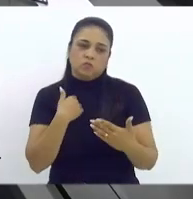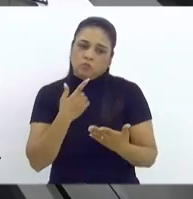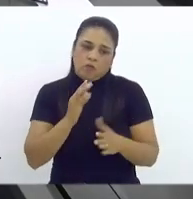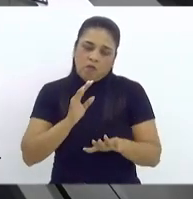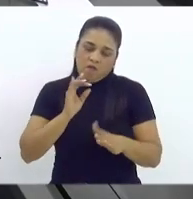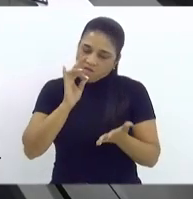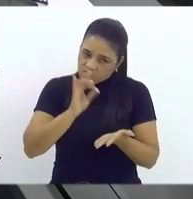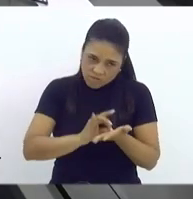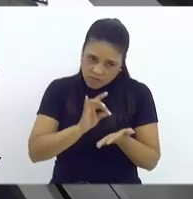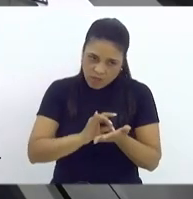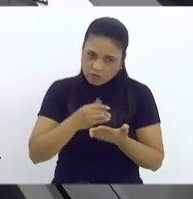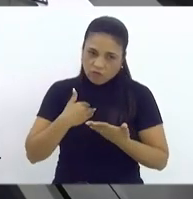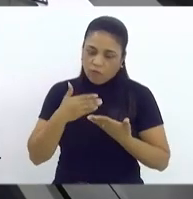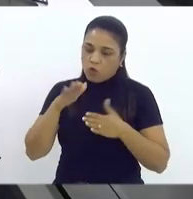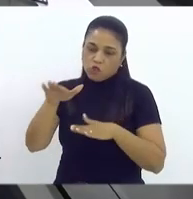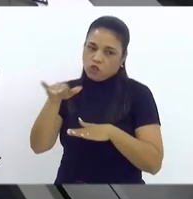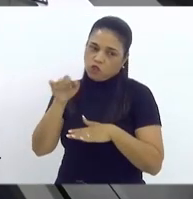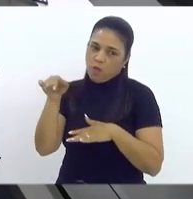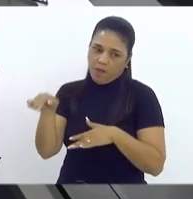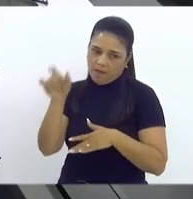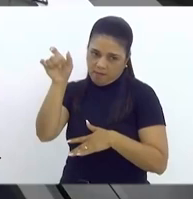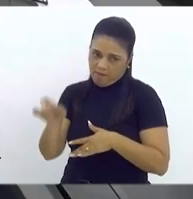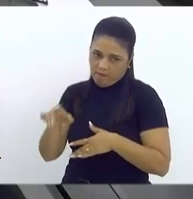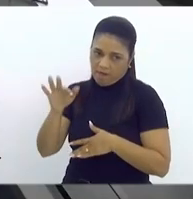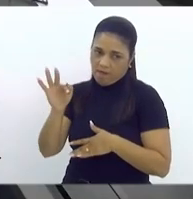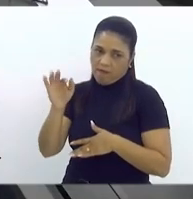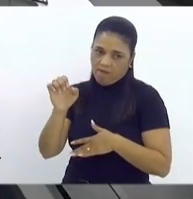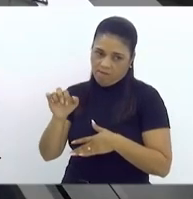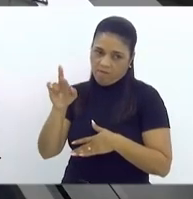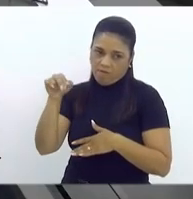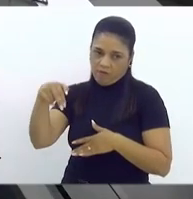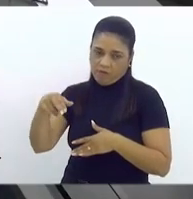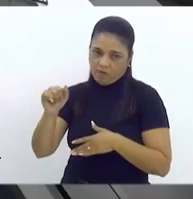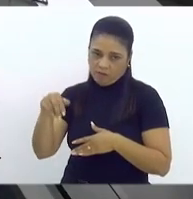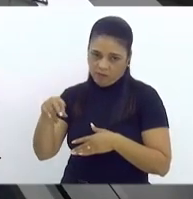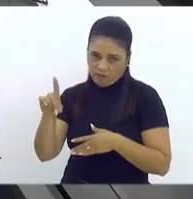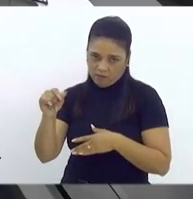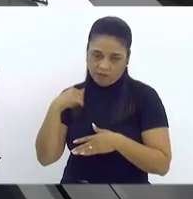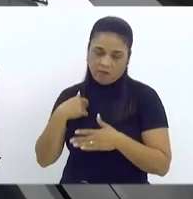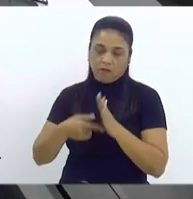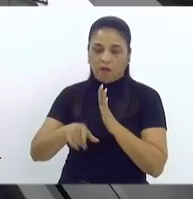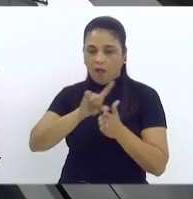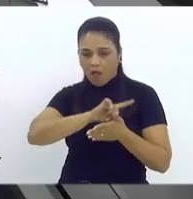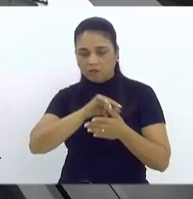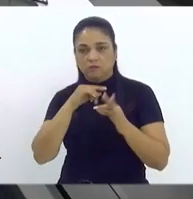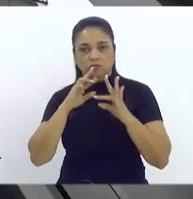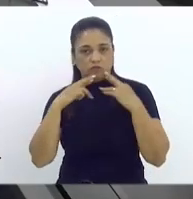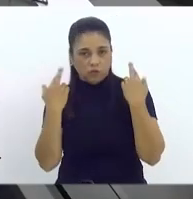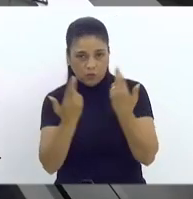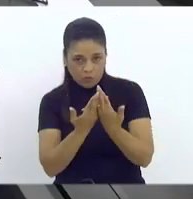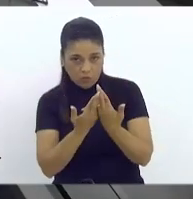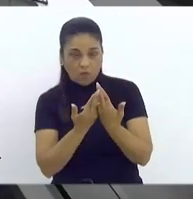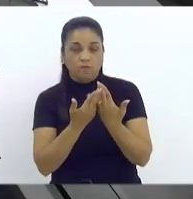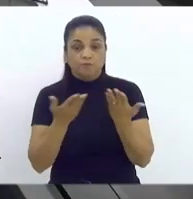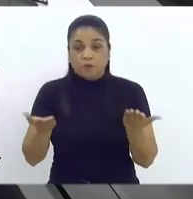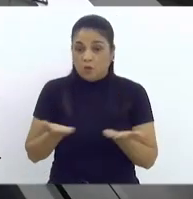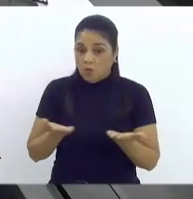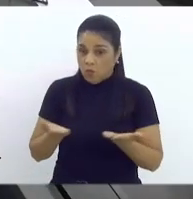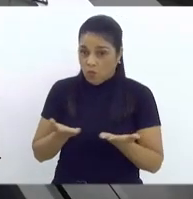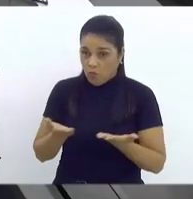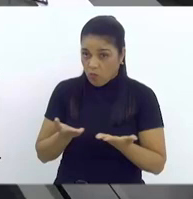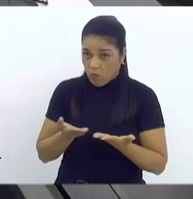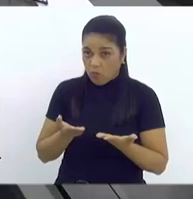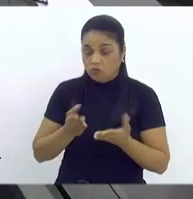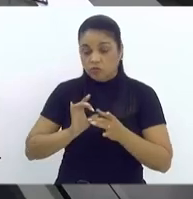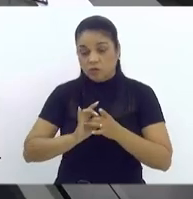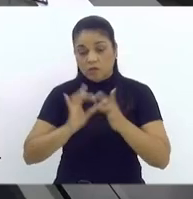e dentre os diretores que nós aprovamos na assentada anterior para que fizesse oitiva hoje e hoje dispensamos no